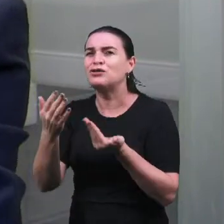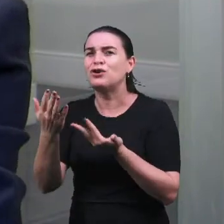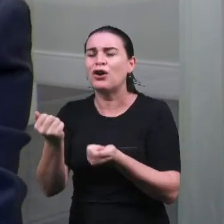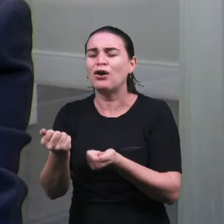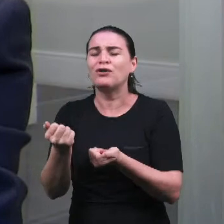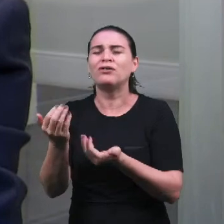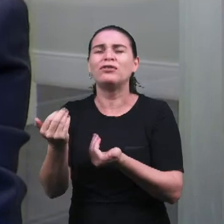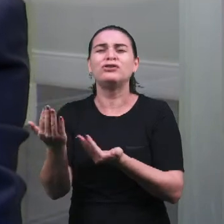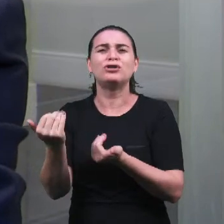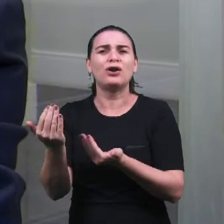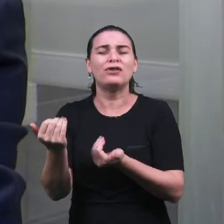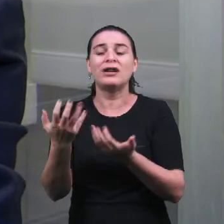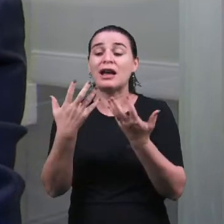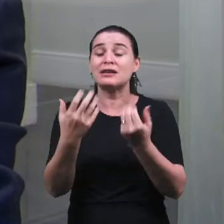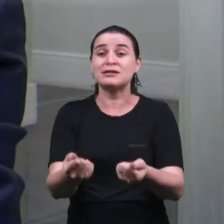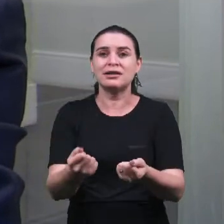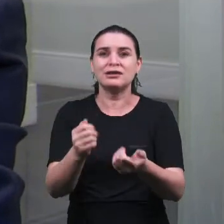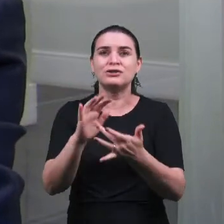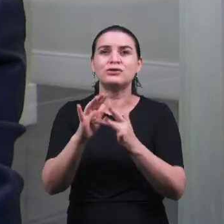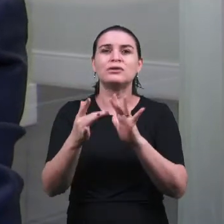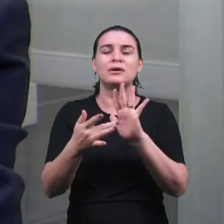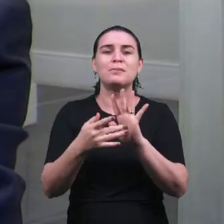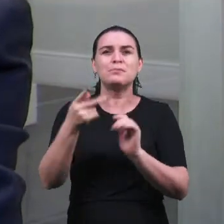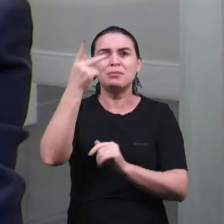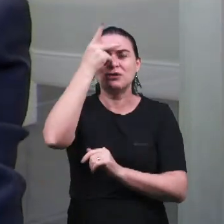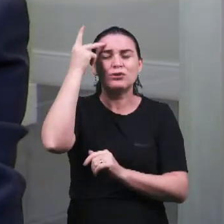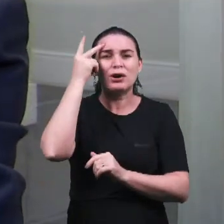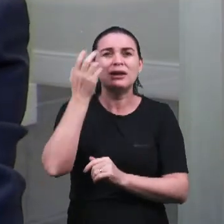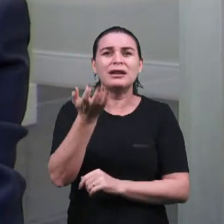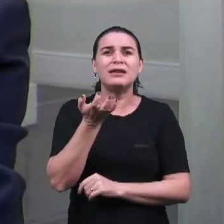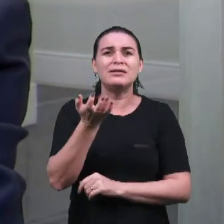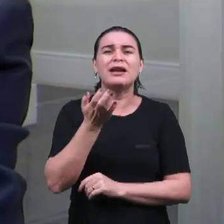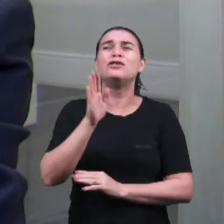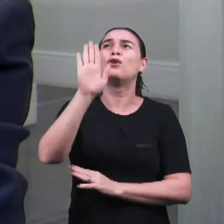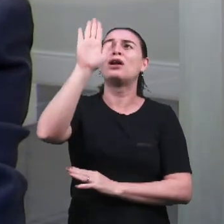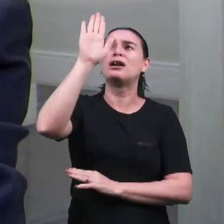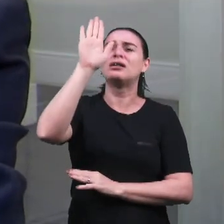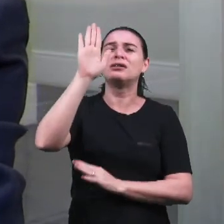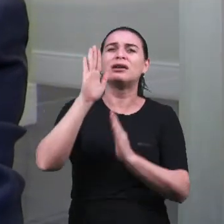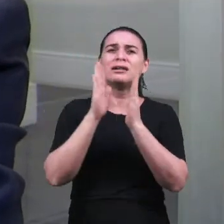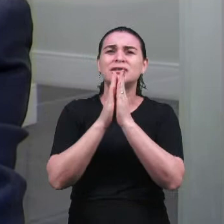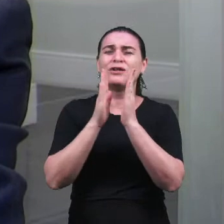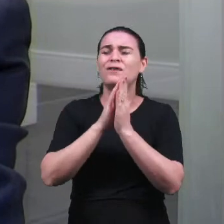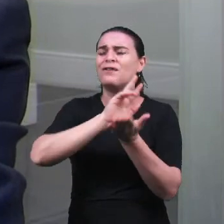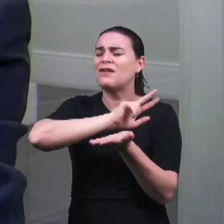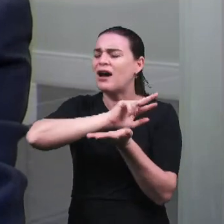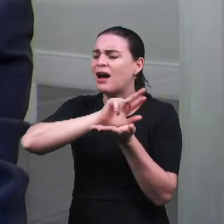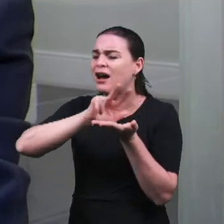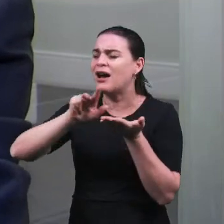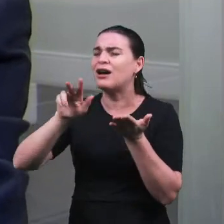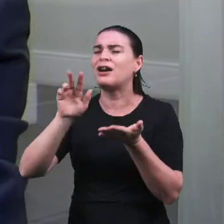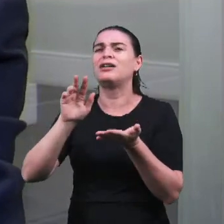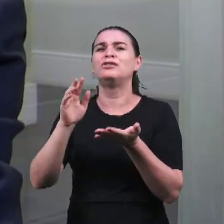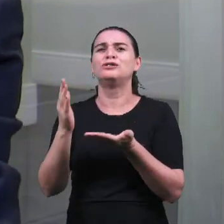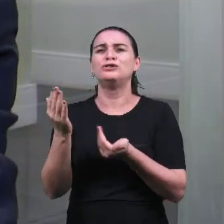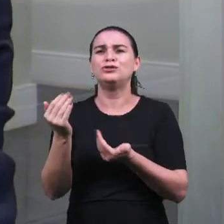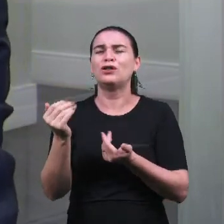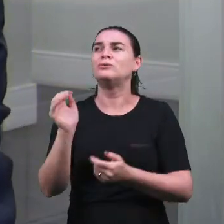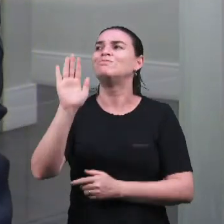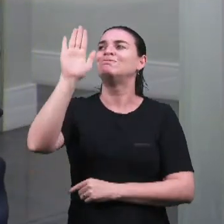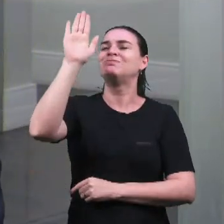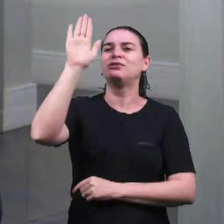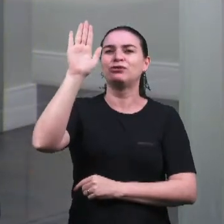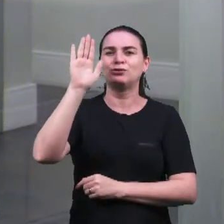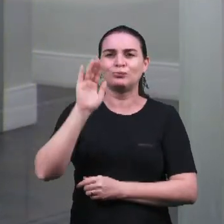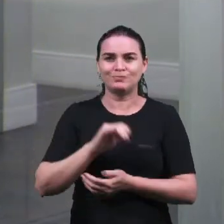Senhor Jesus. Pedimos no final, quem quisesse oração, levantasse a mão. Vários levantaram as mãos. Foi um dia, aquele dia,